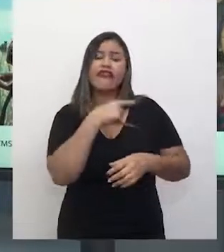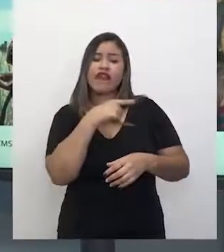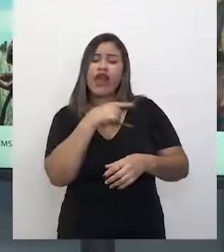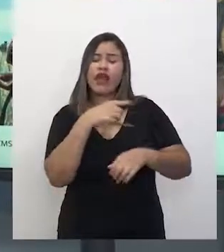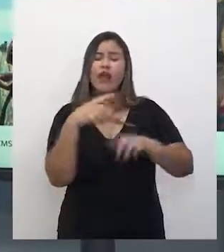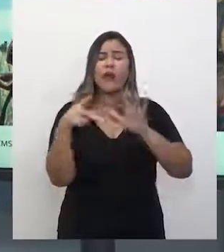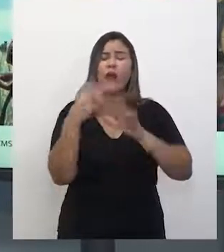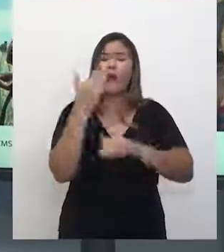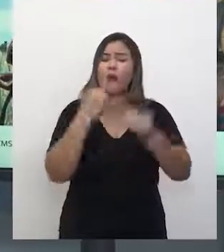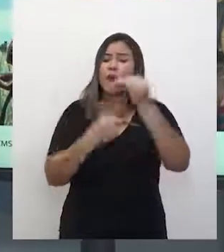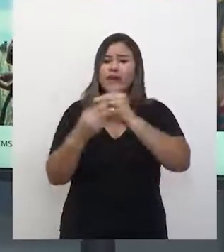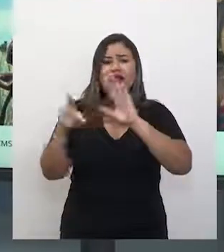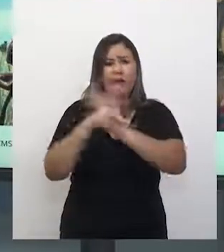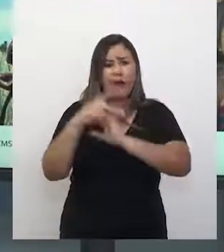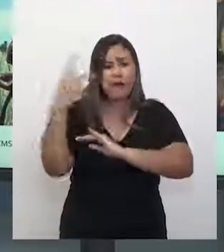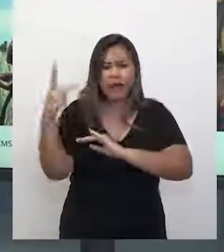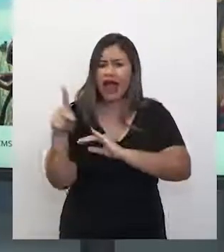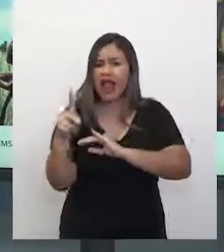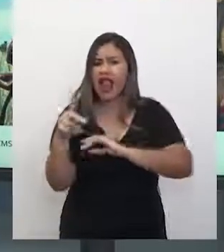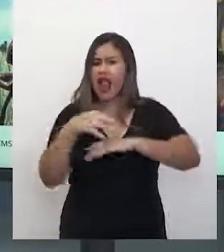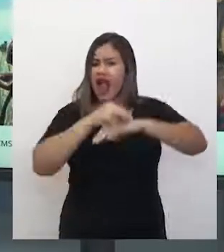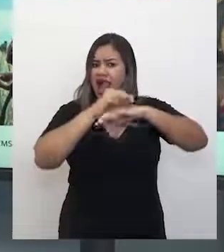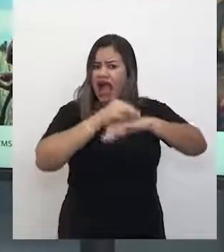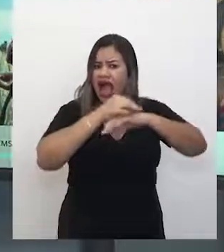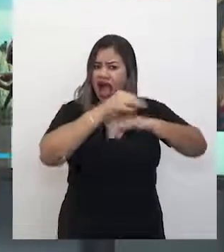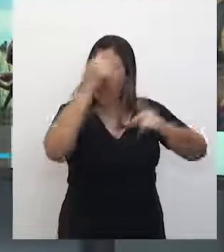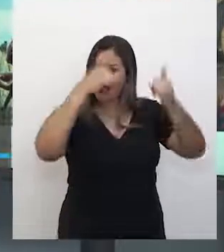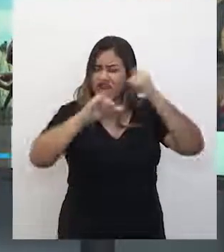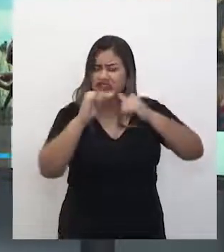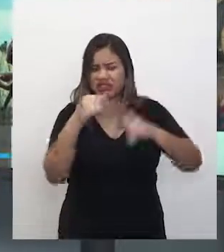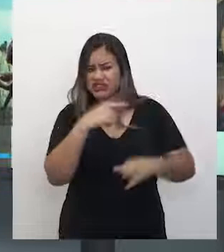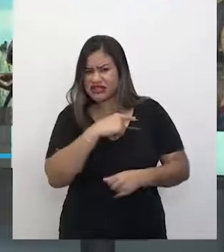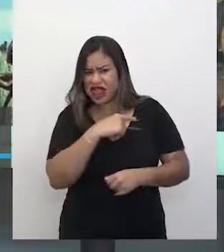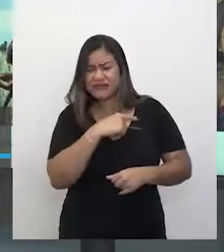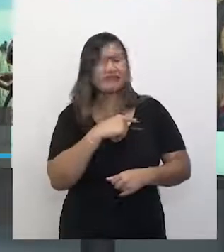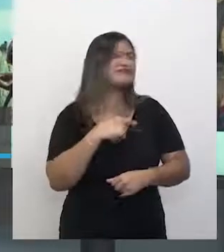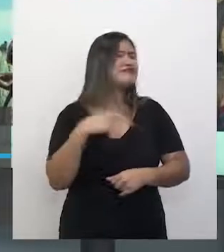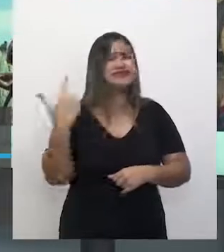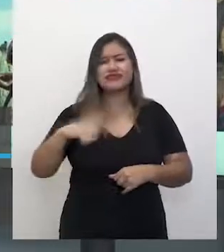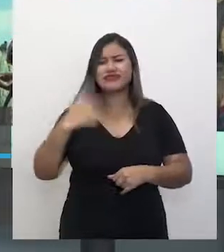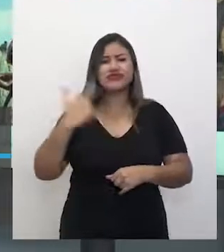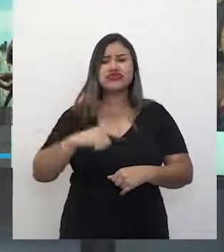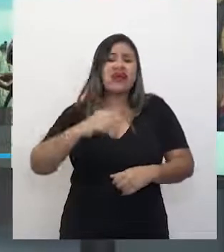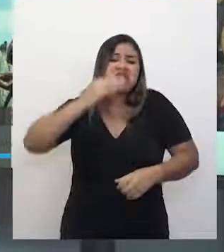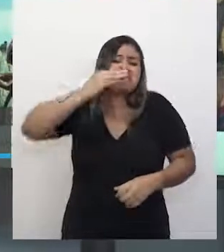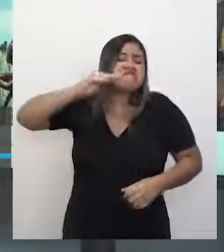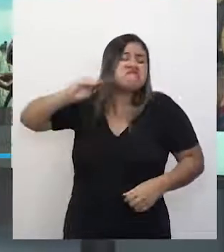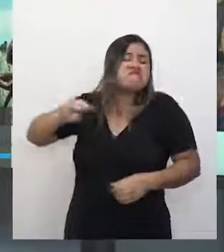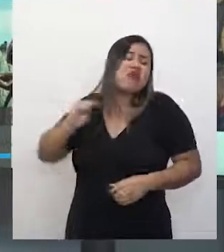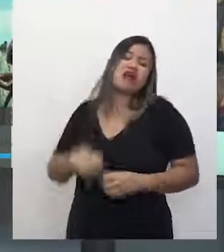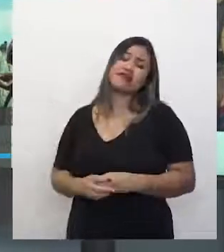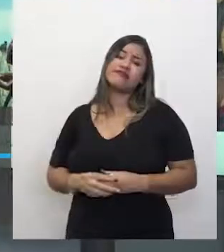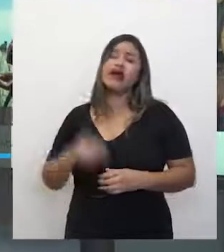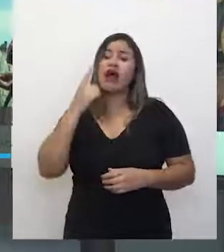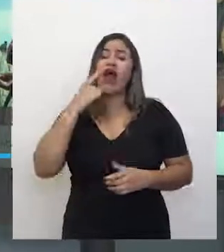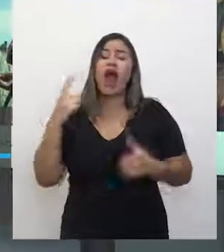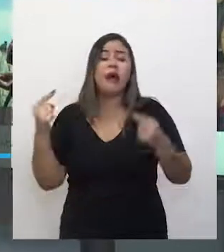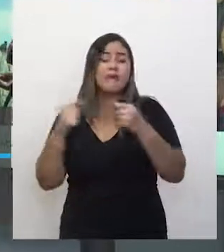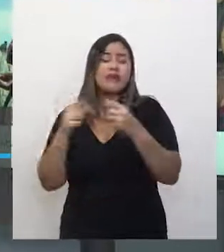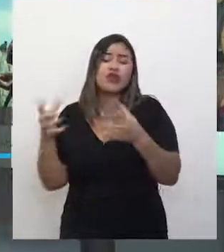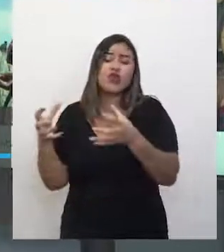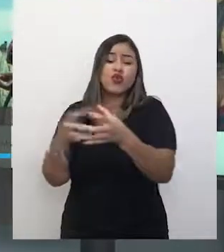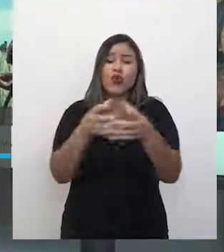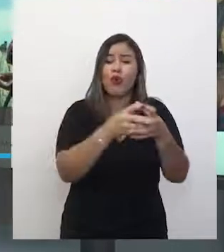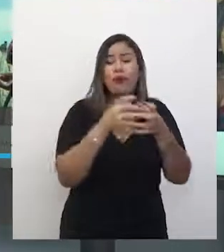ótimo texto para a gente discutir como essas minorias, os negros, as mulheres, as pessoas vegetarianas,